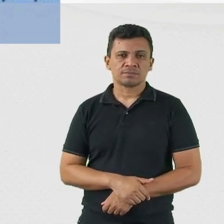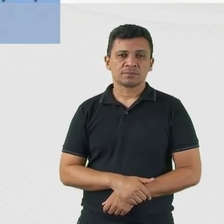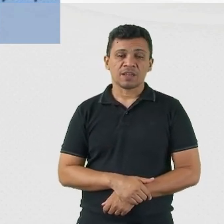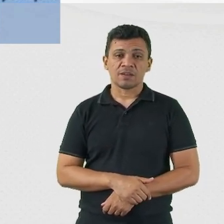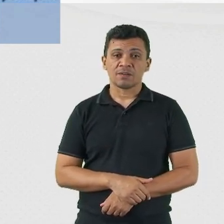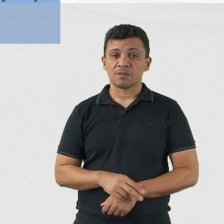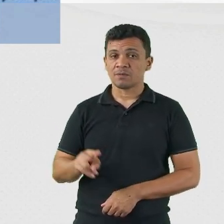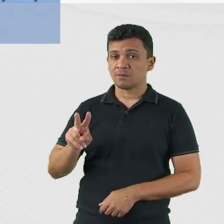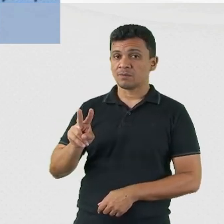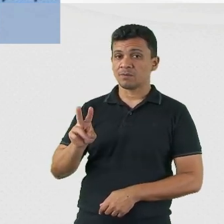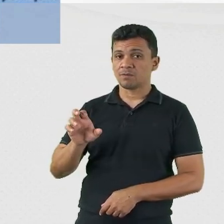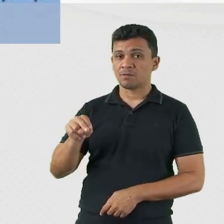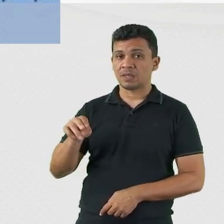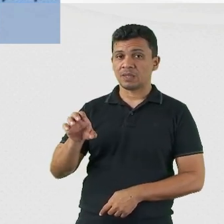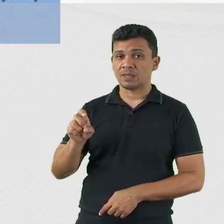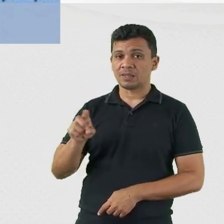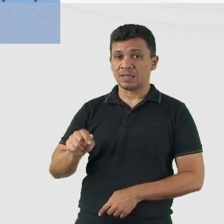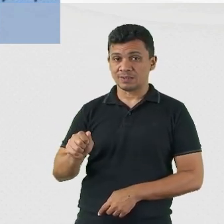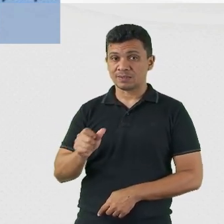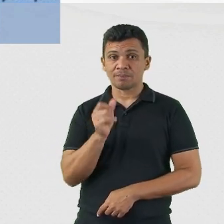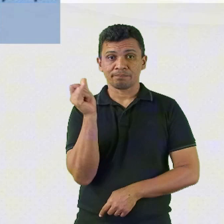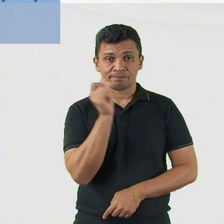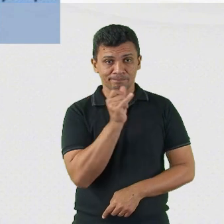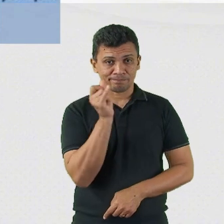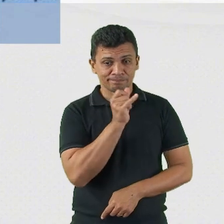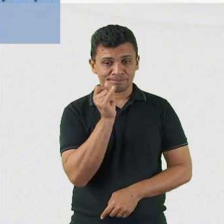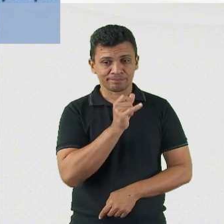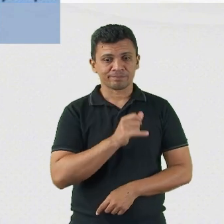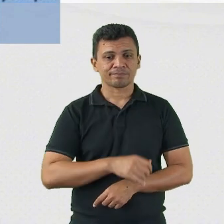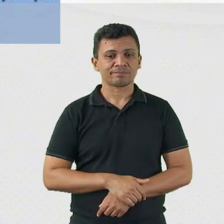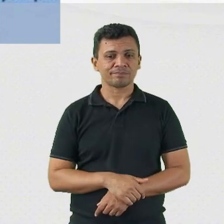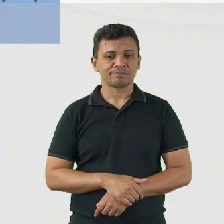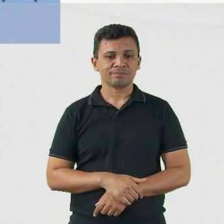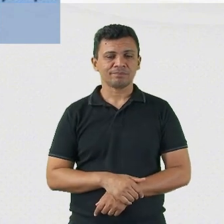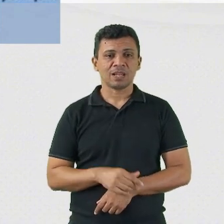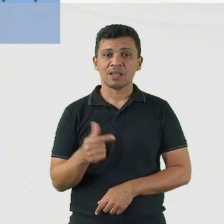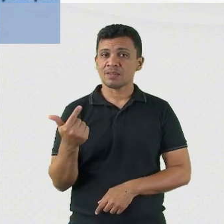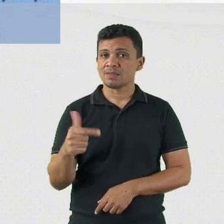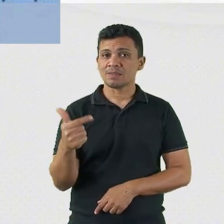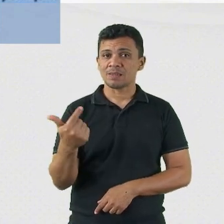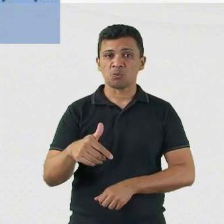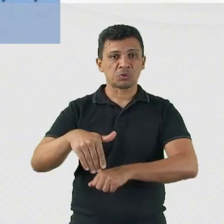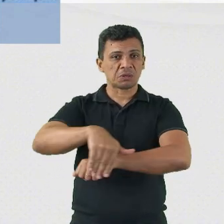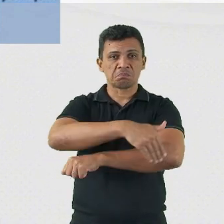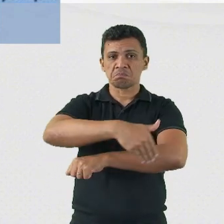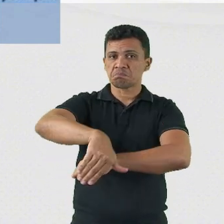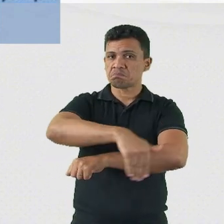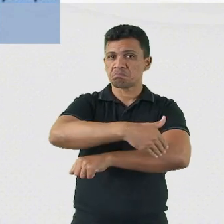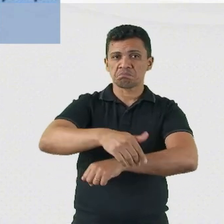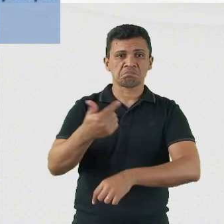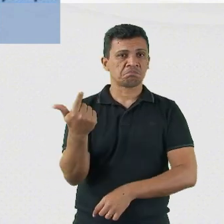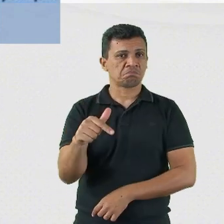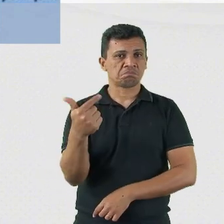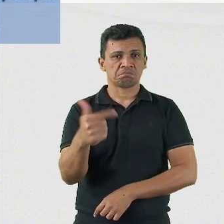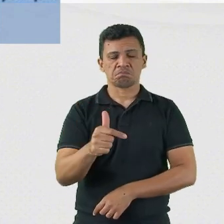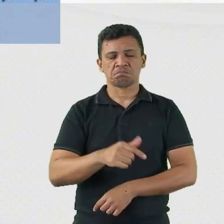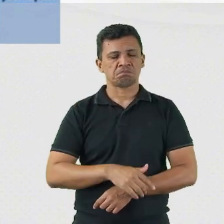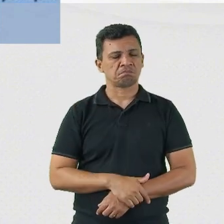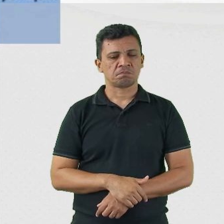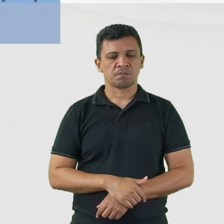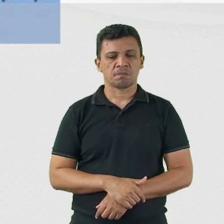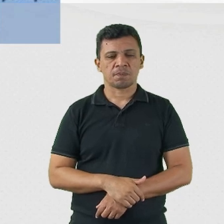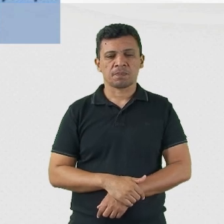Veneza, na Itália, there are no roads, não tem estrada. There are lots of